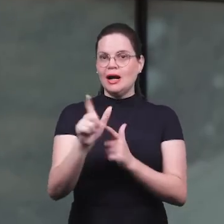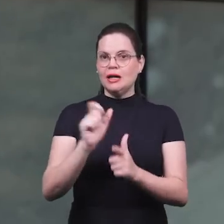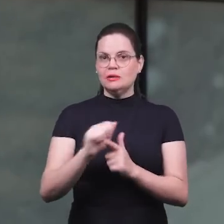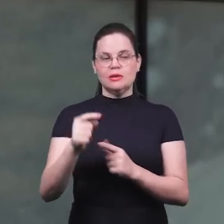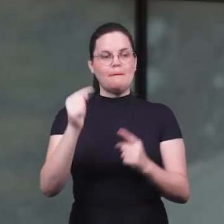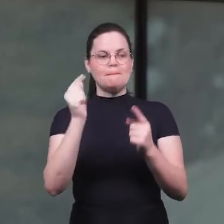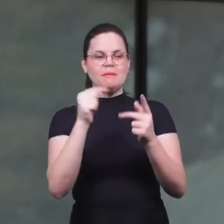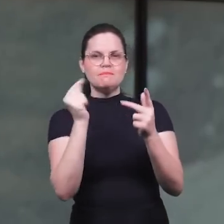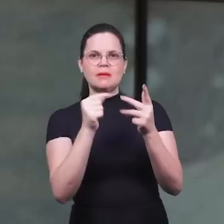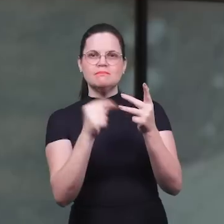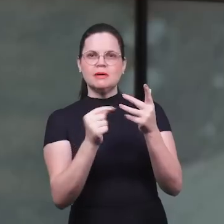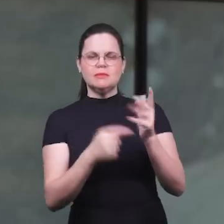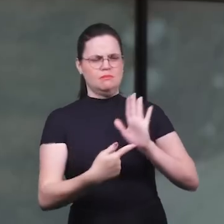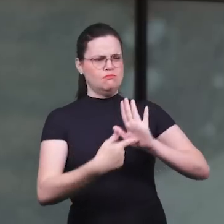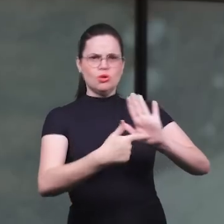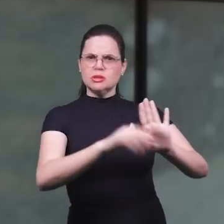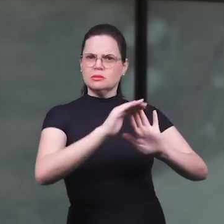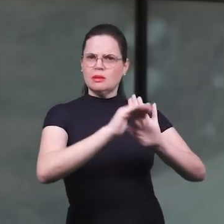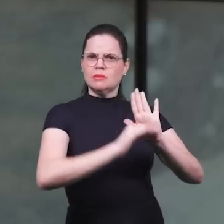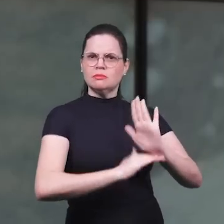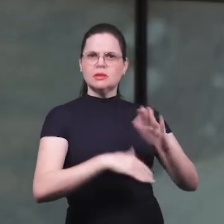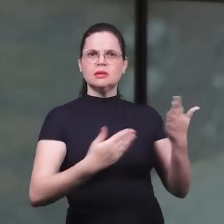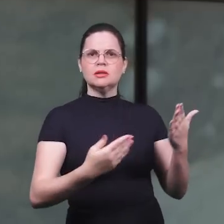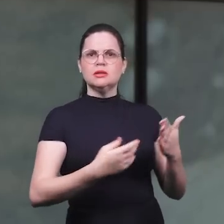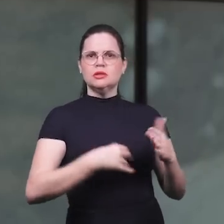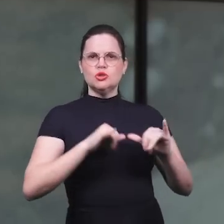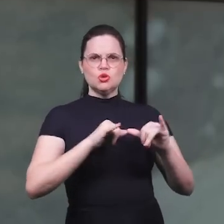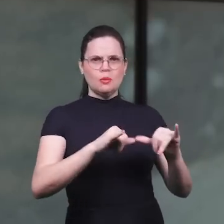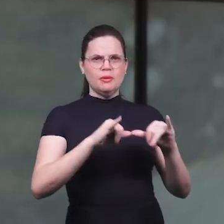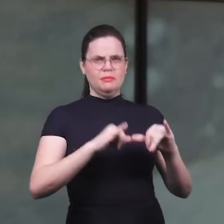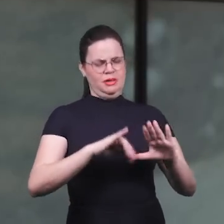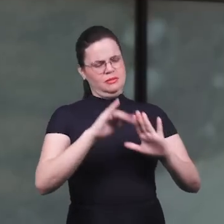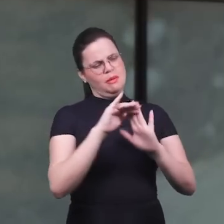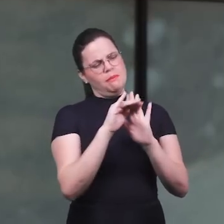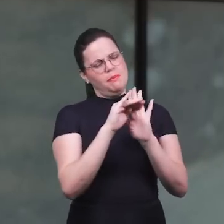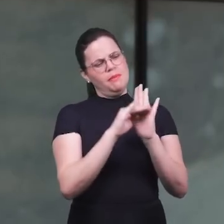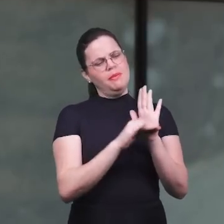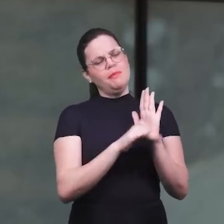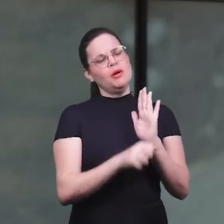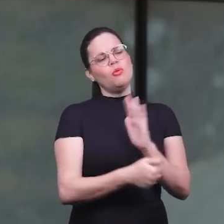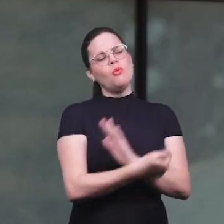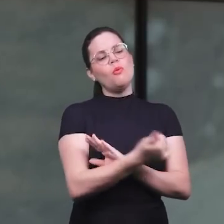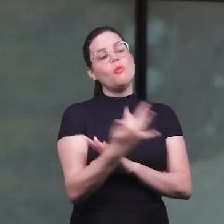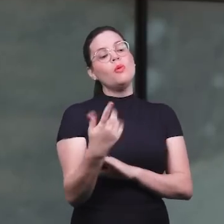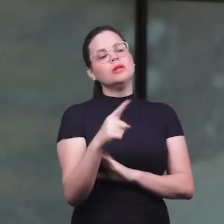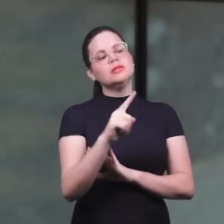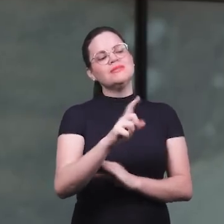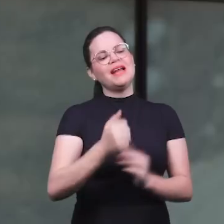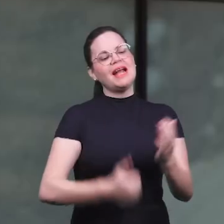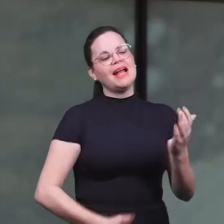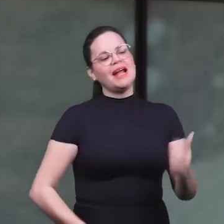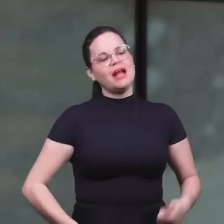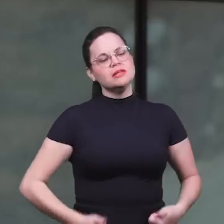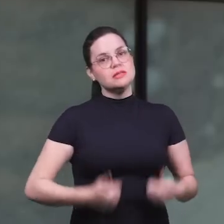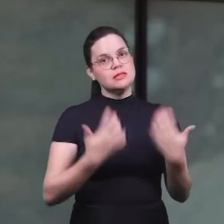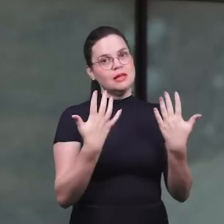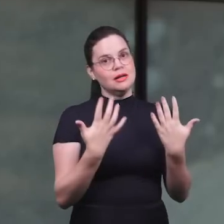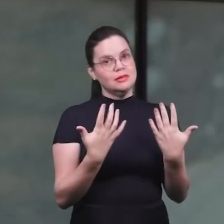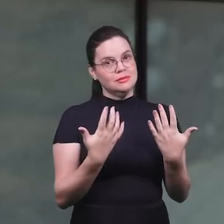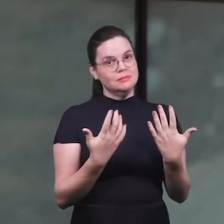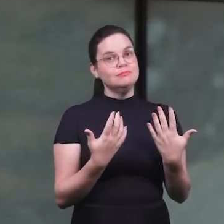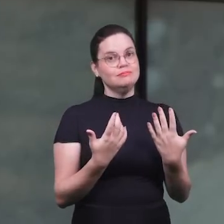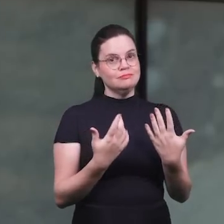uma prestação, né, tanto de supermercado. Nós desenhamos fizemos essa conta juntos, eu e um grupo de